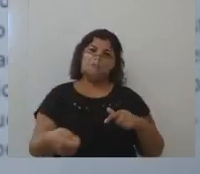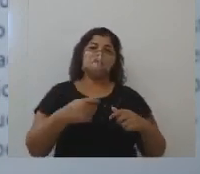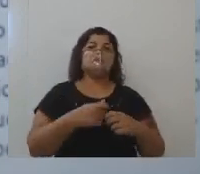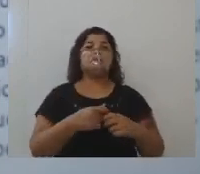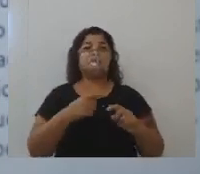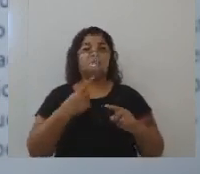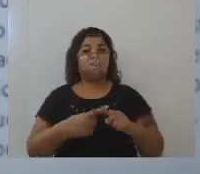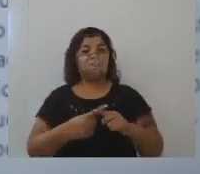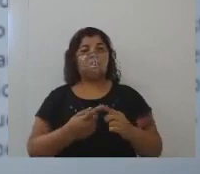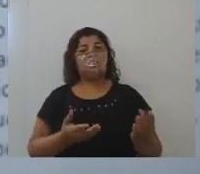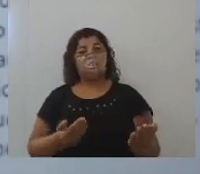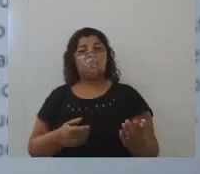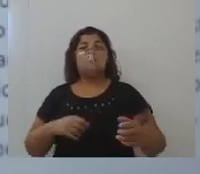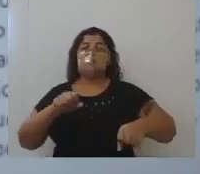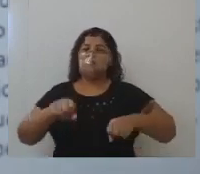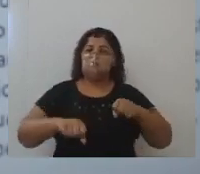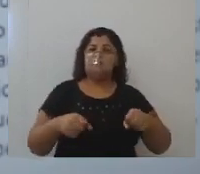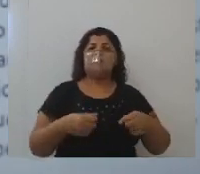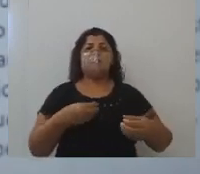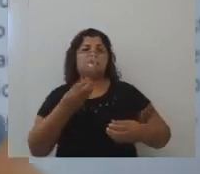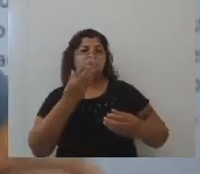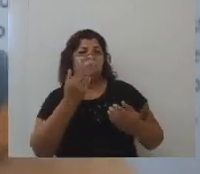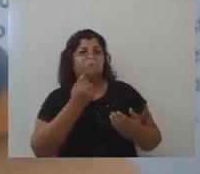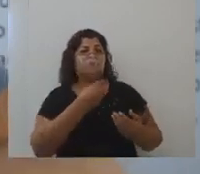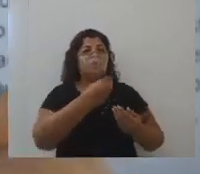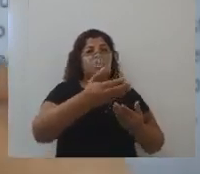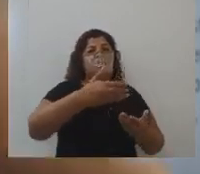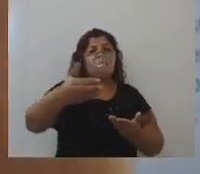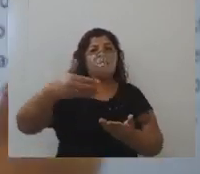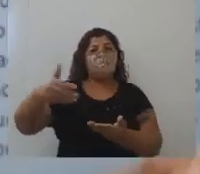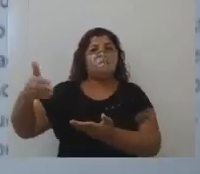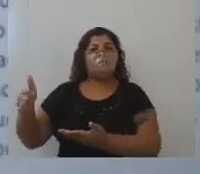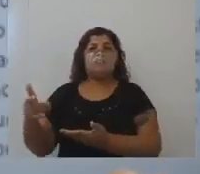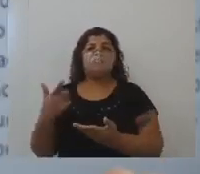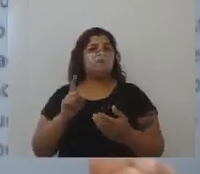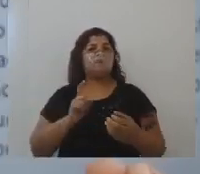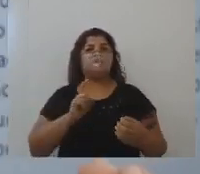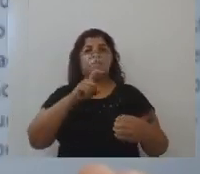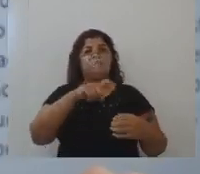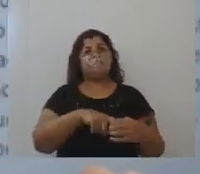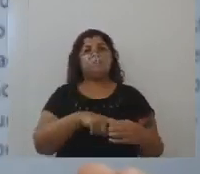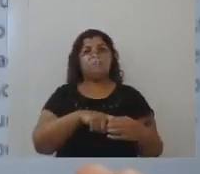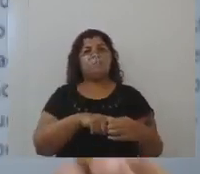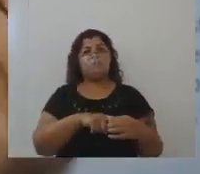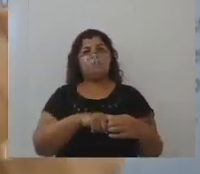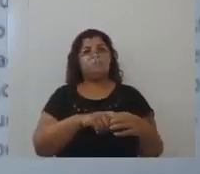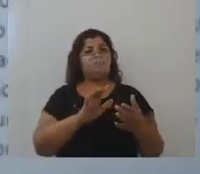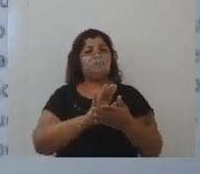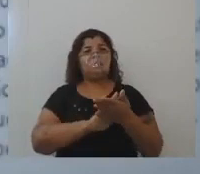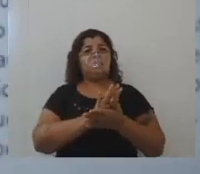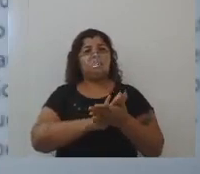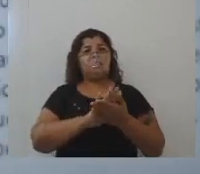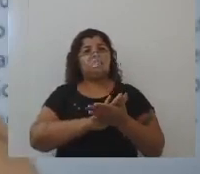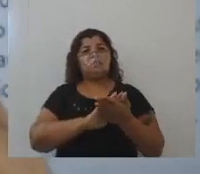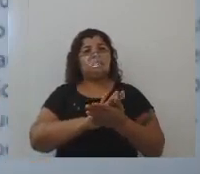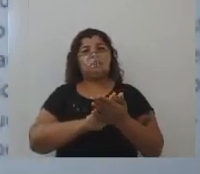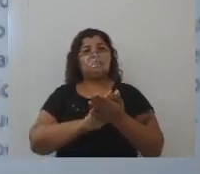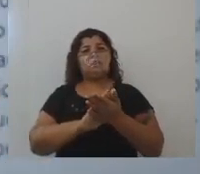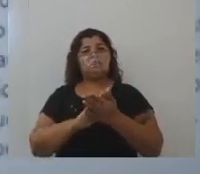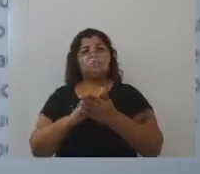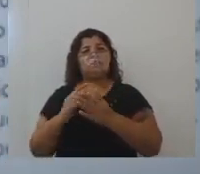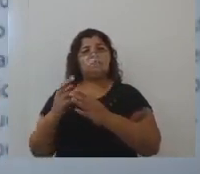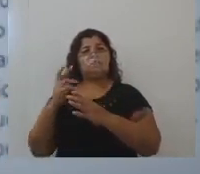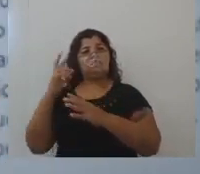esse jovem que está na sua bicicleta entregando comida, ele não tem nenhum vínculo com esse empregador, ou seja, ele não tem